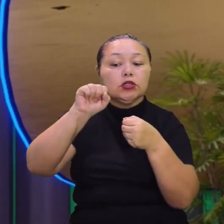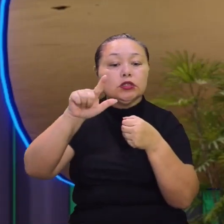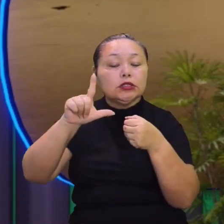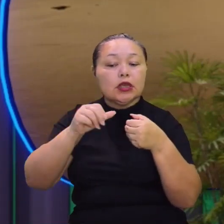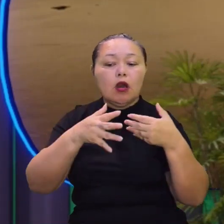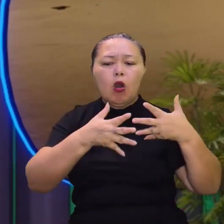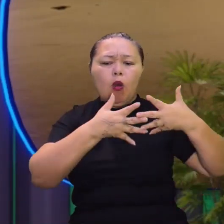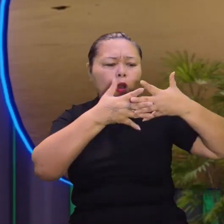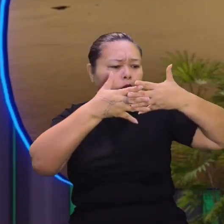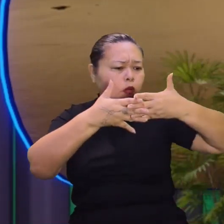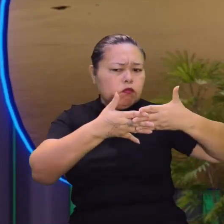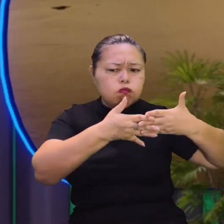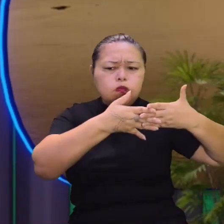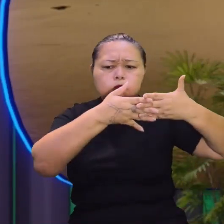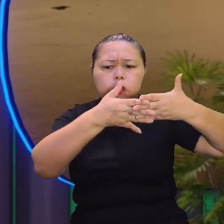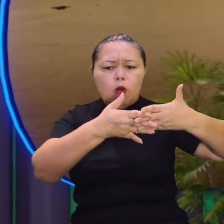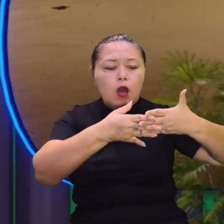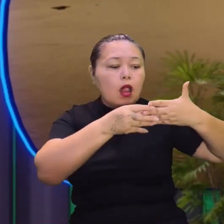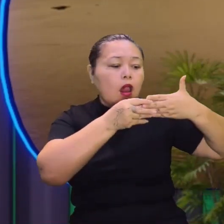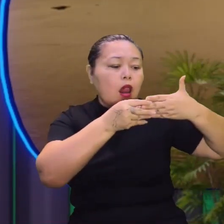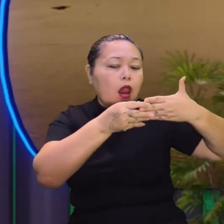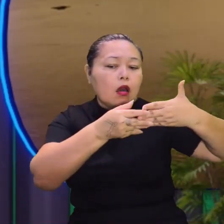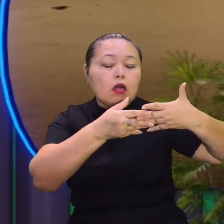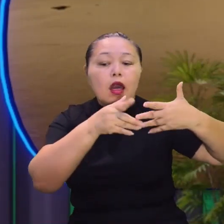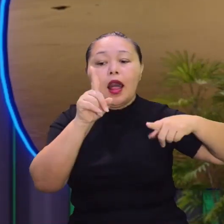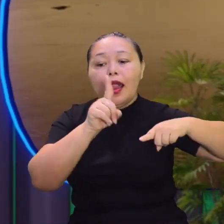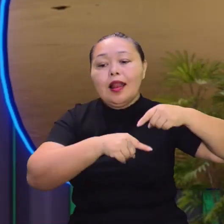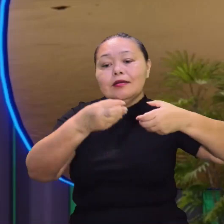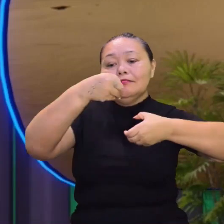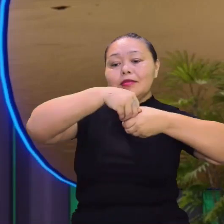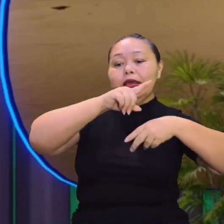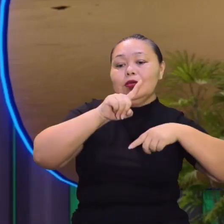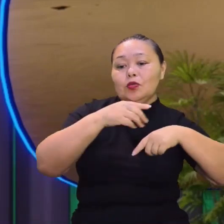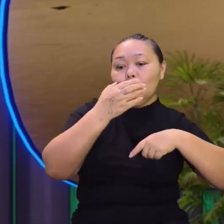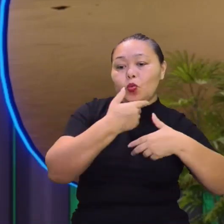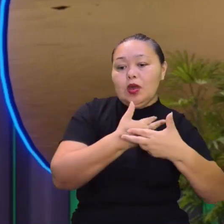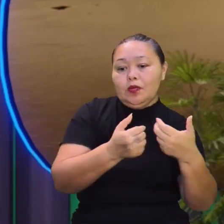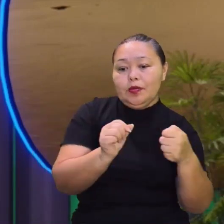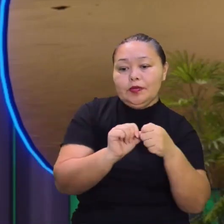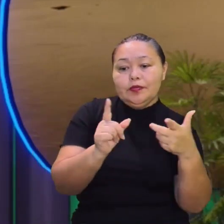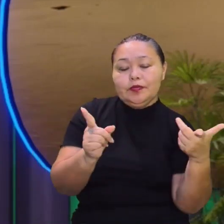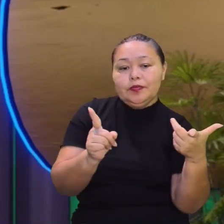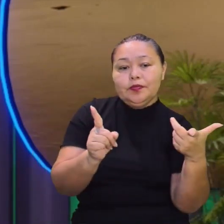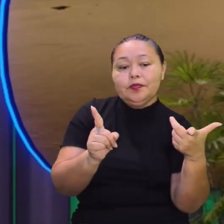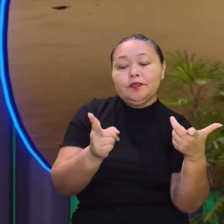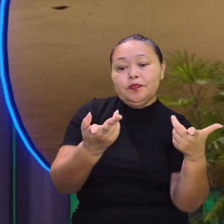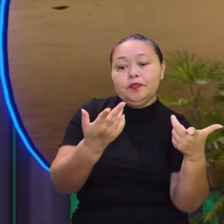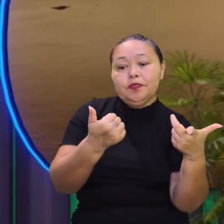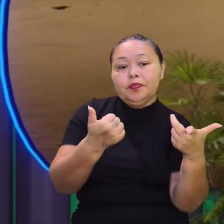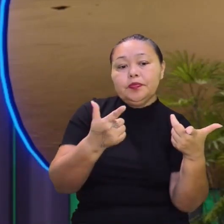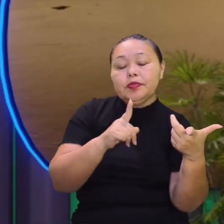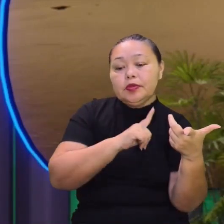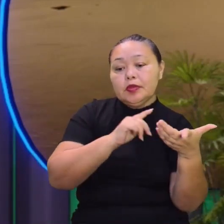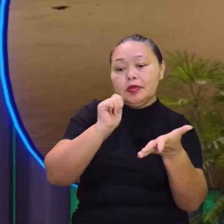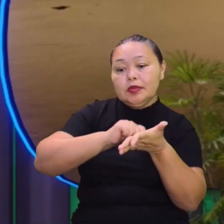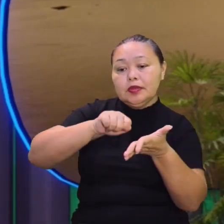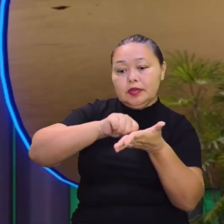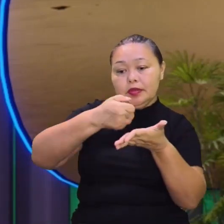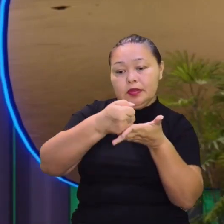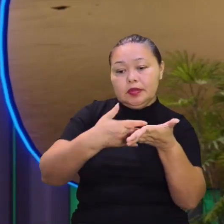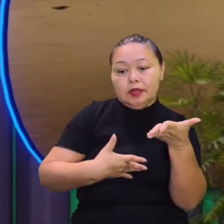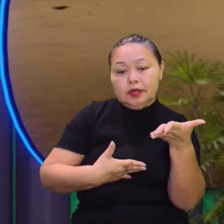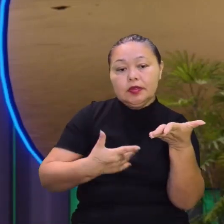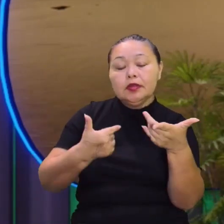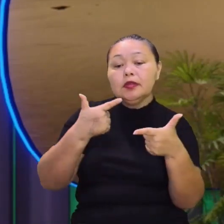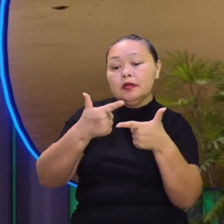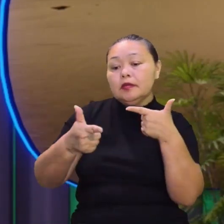da carreta, do caminhão que transporta o alimento. E outro ponto positivo, de repente, que você poderia até colocar numa redação aí de